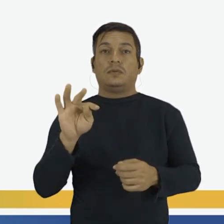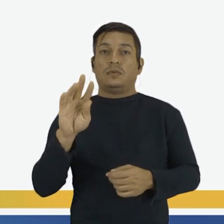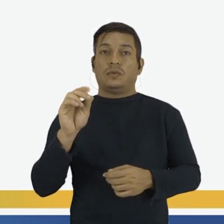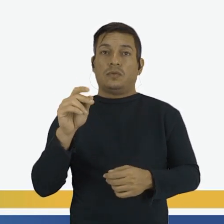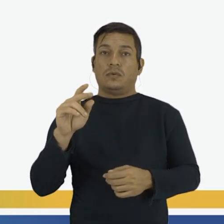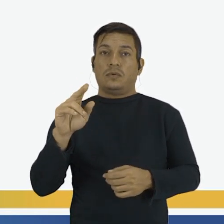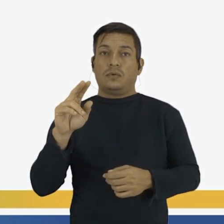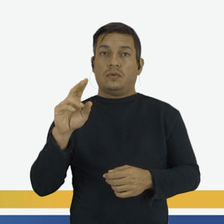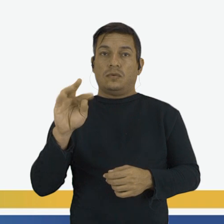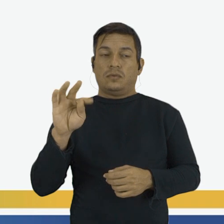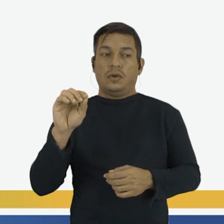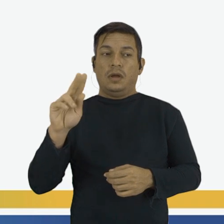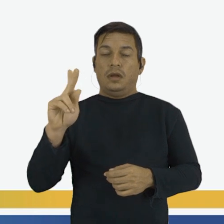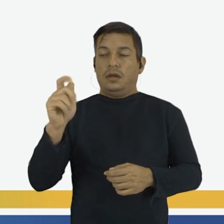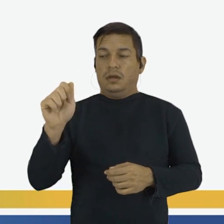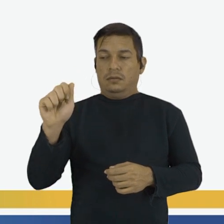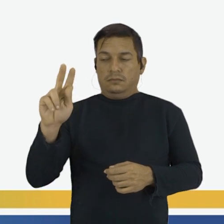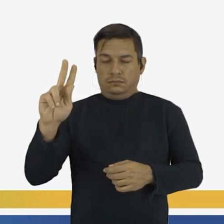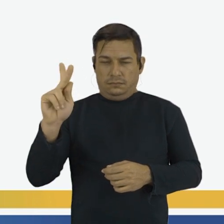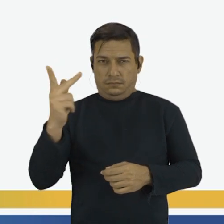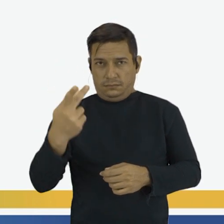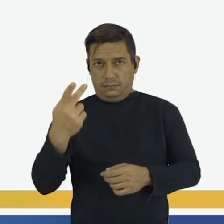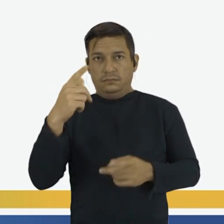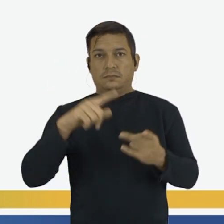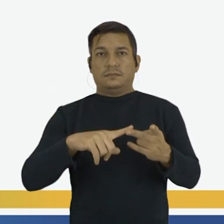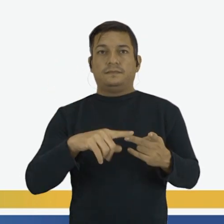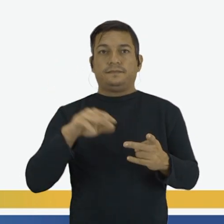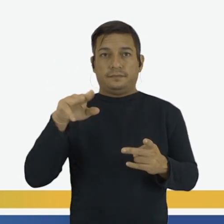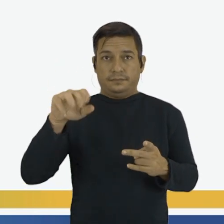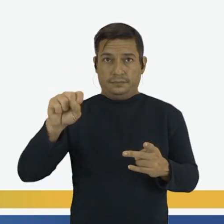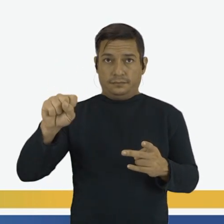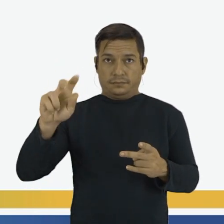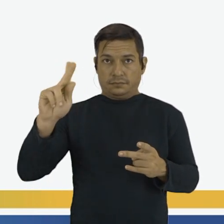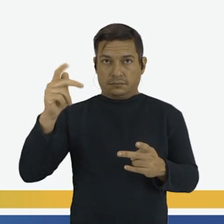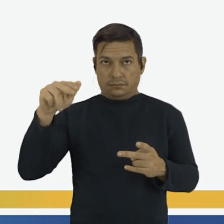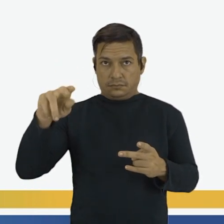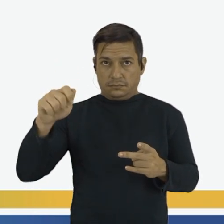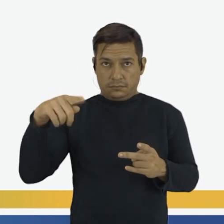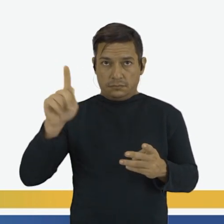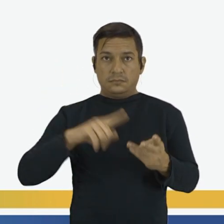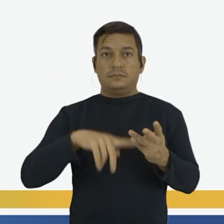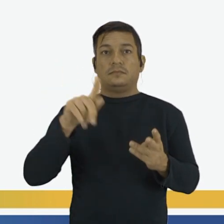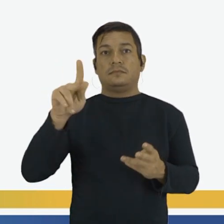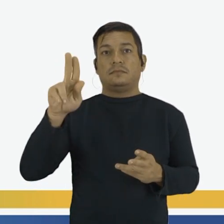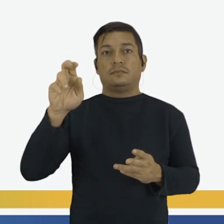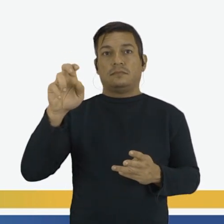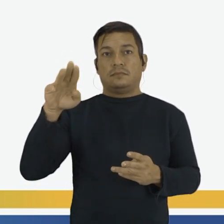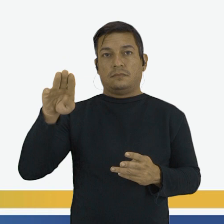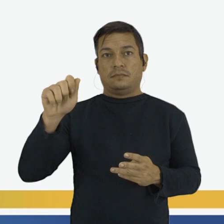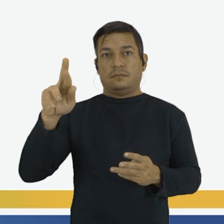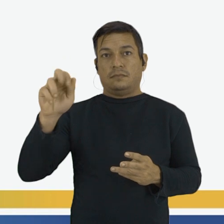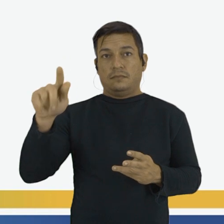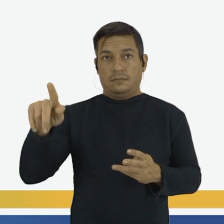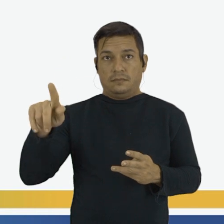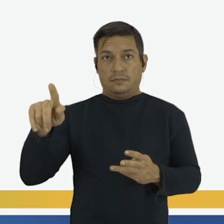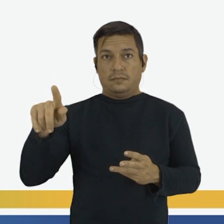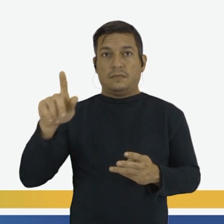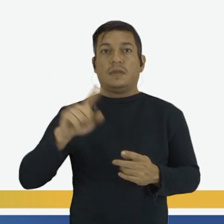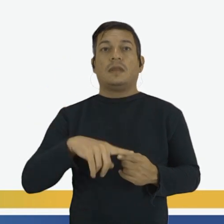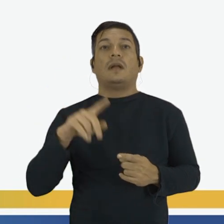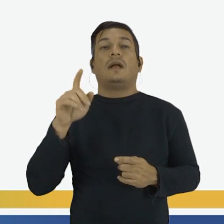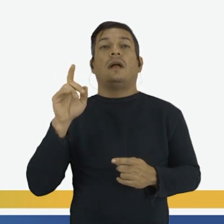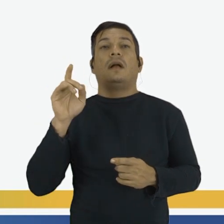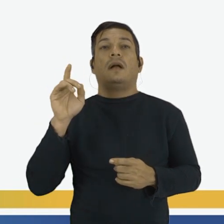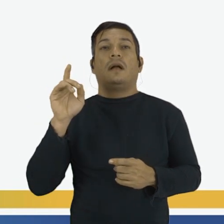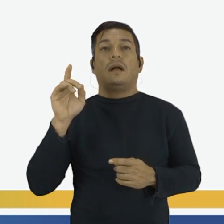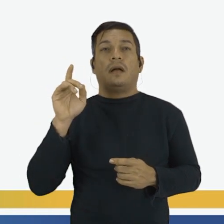o Misná, o Torá Talmud, o Misná e o Guemará. No taoísmo, né, nós